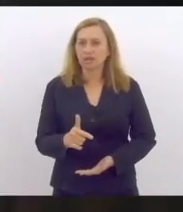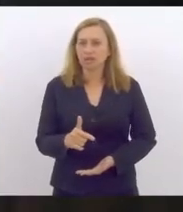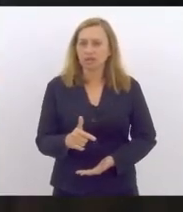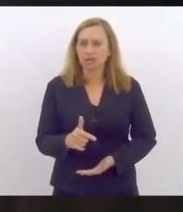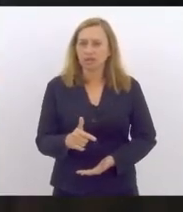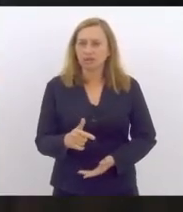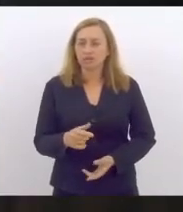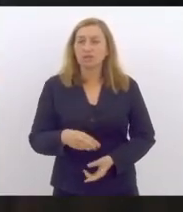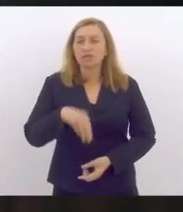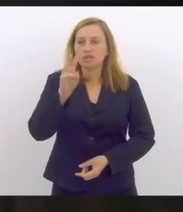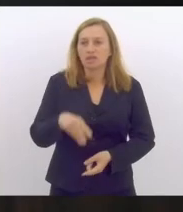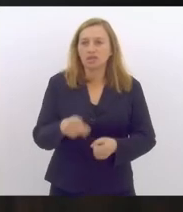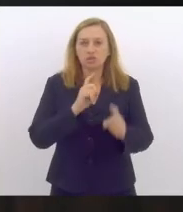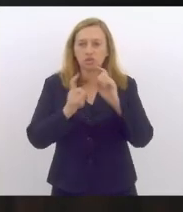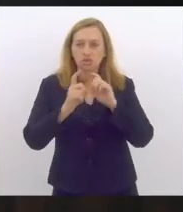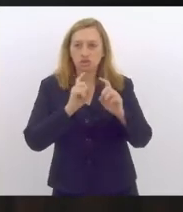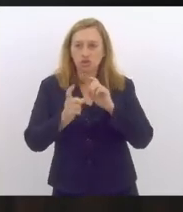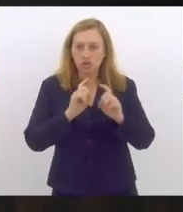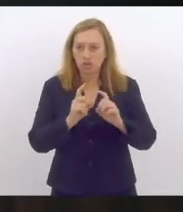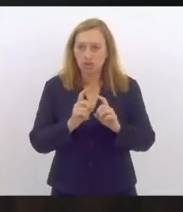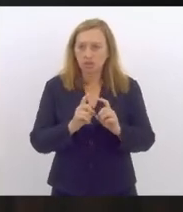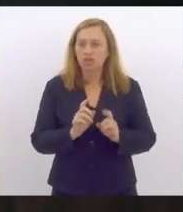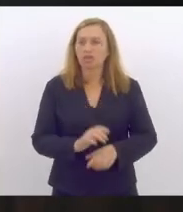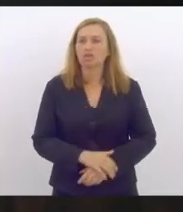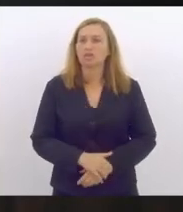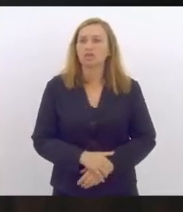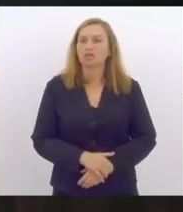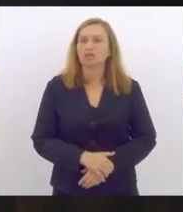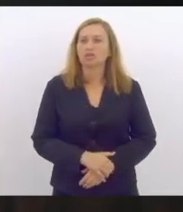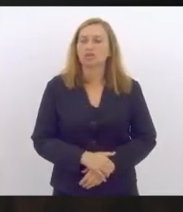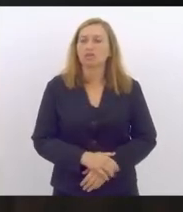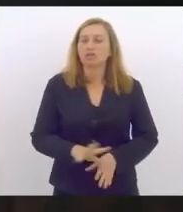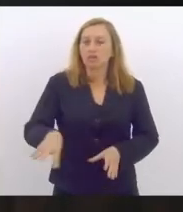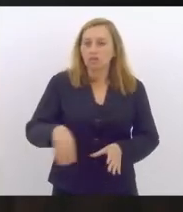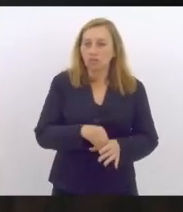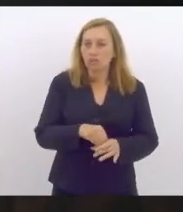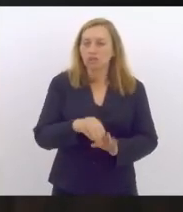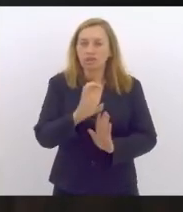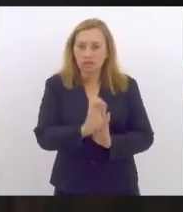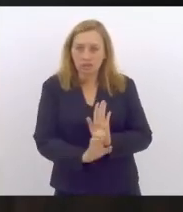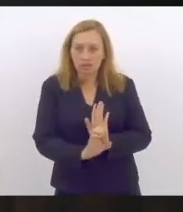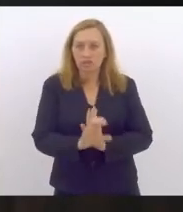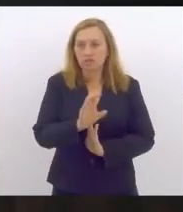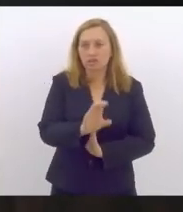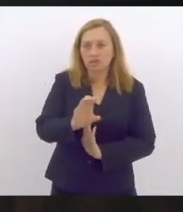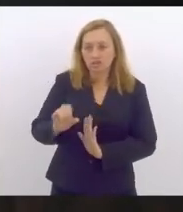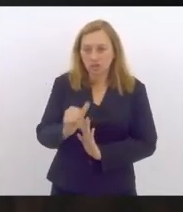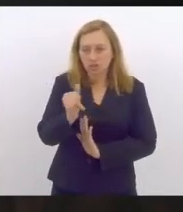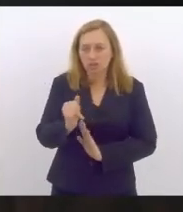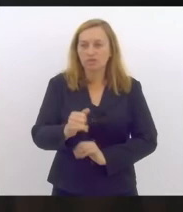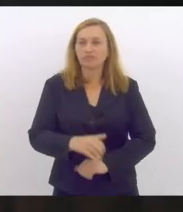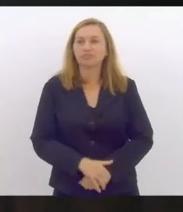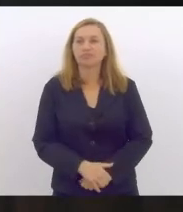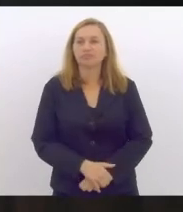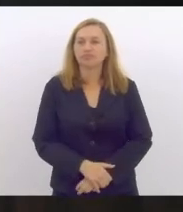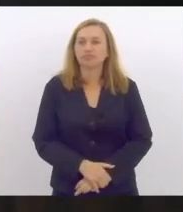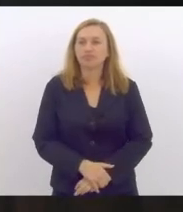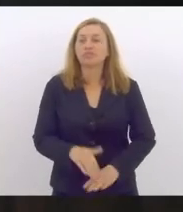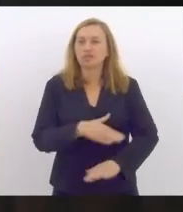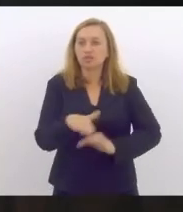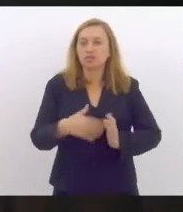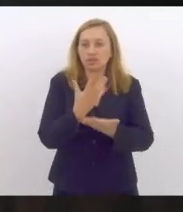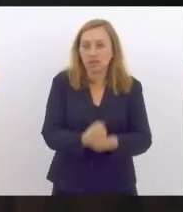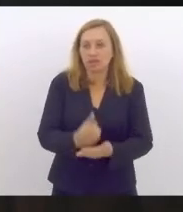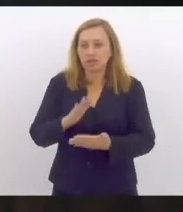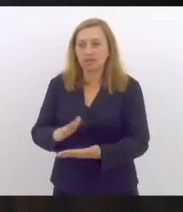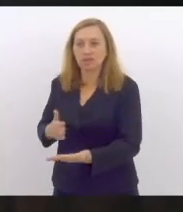quem queira discutir, dado o parecer, incorporando as emendas pela CCJ, os senhores que aprovam